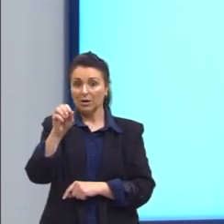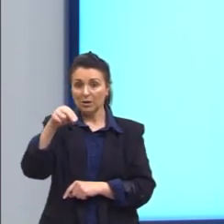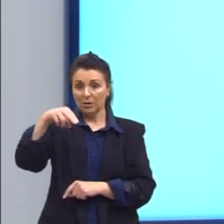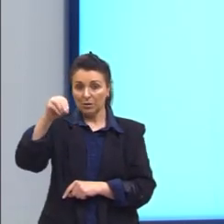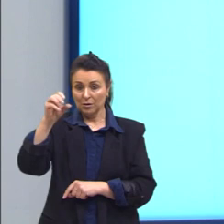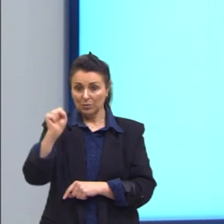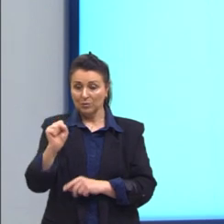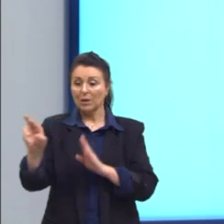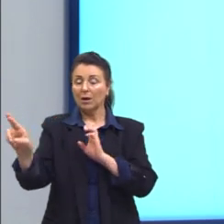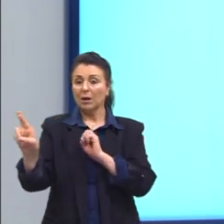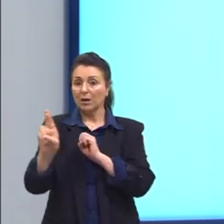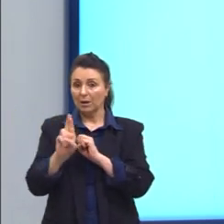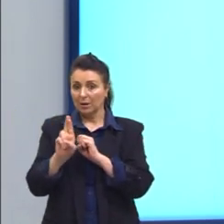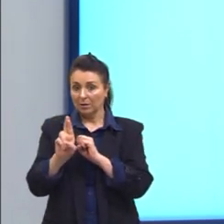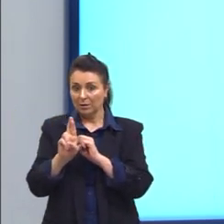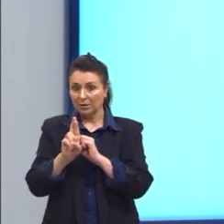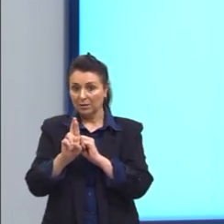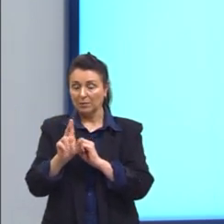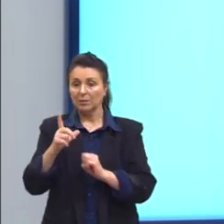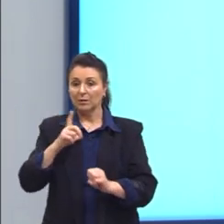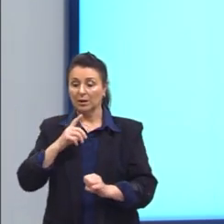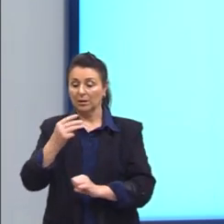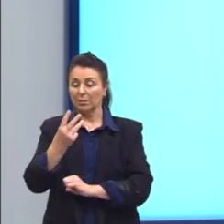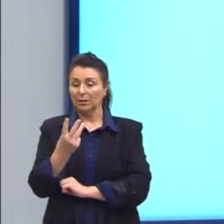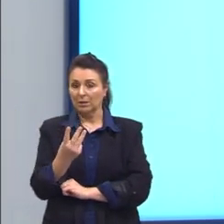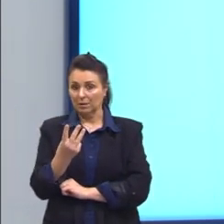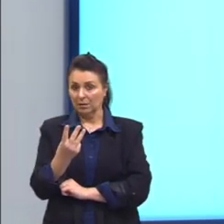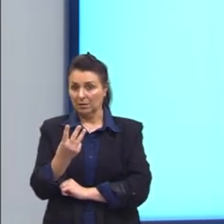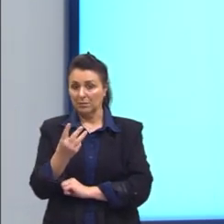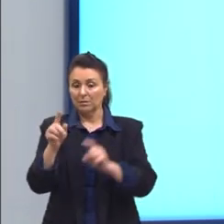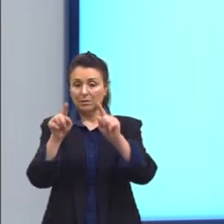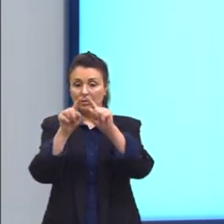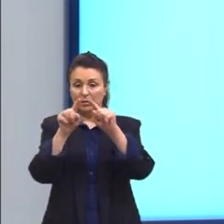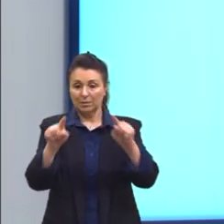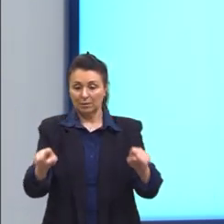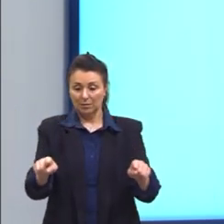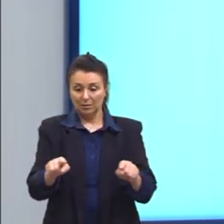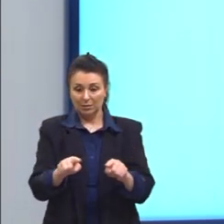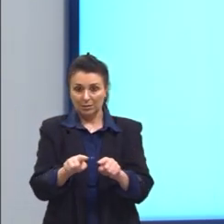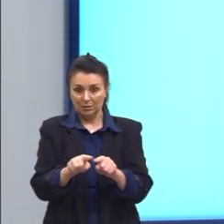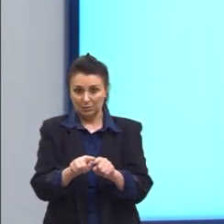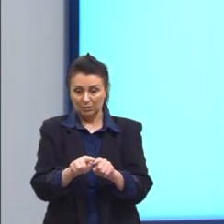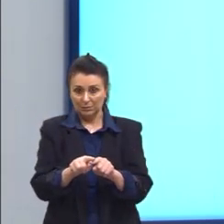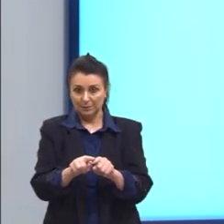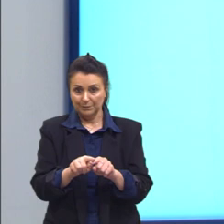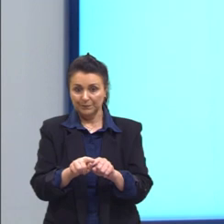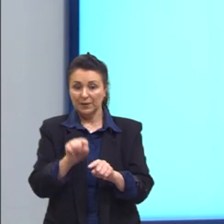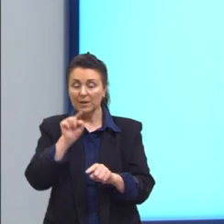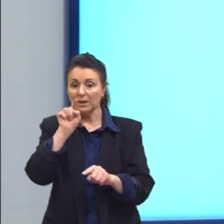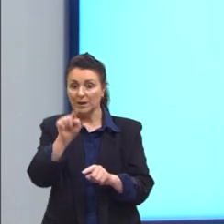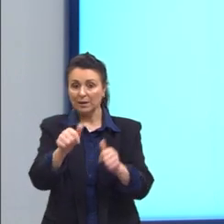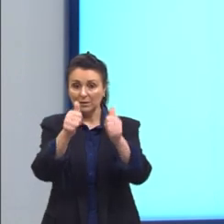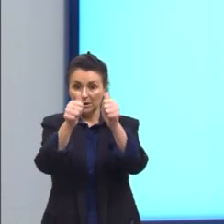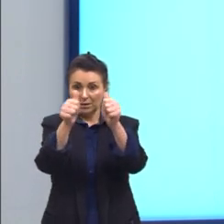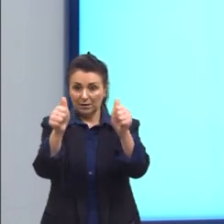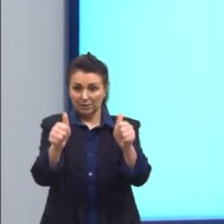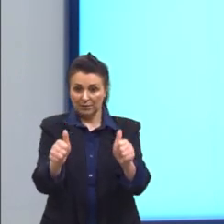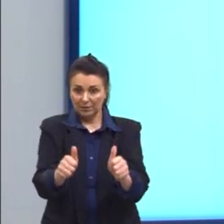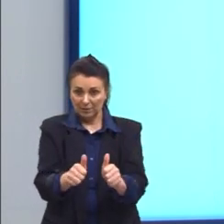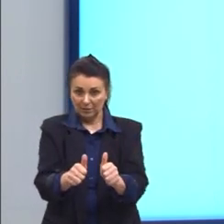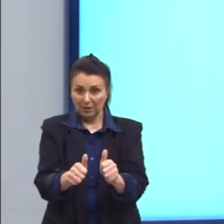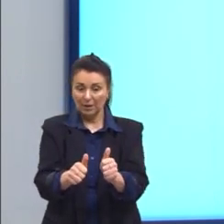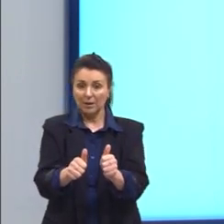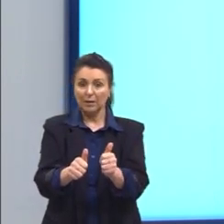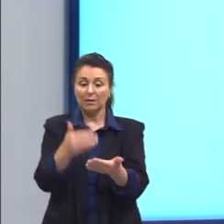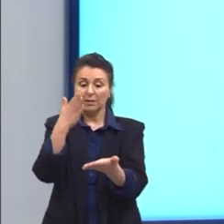se a gente observar que eu tenho três triângulos equiláteros e essa figura que ficou aqui no